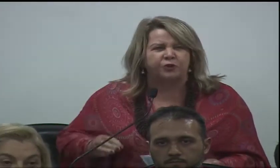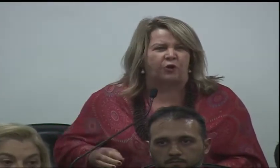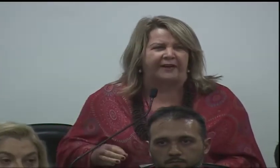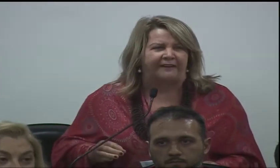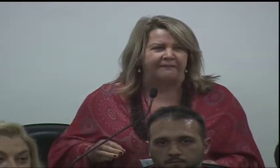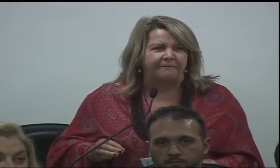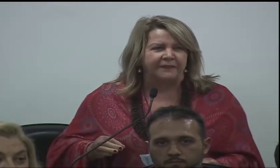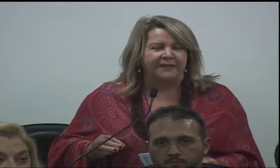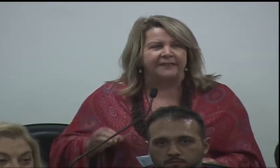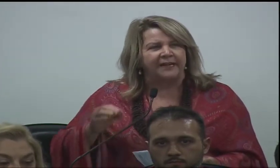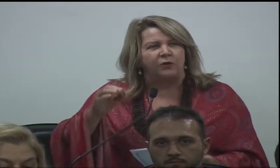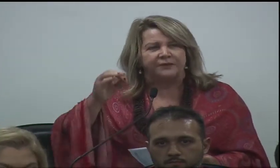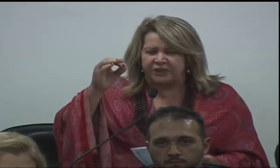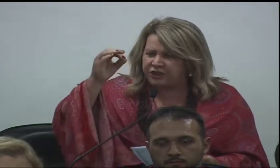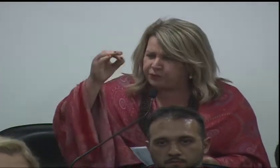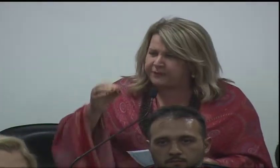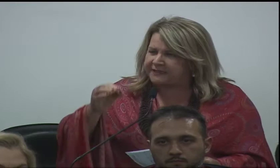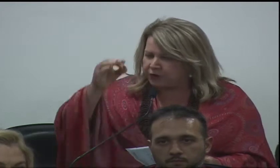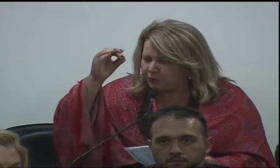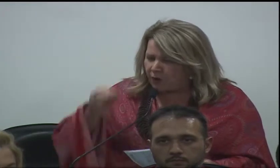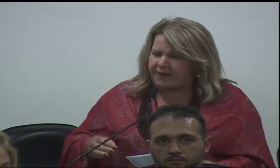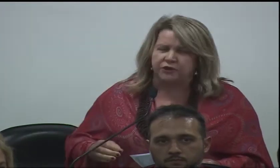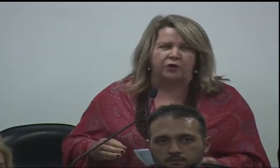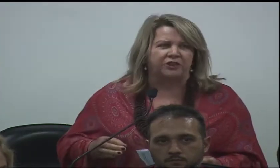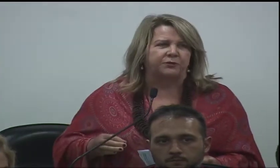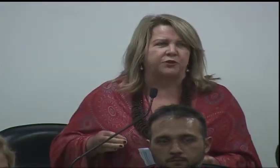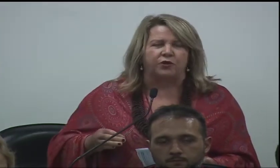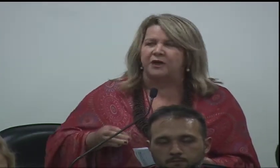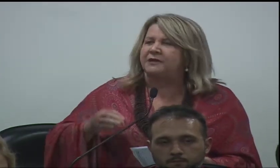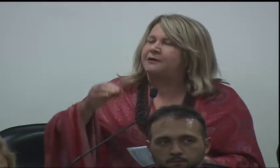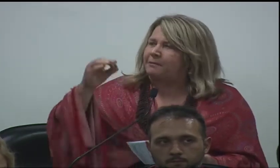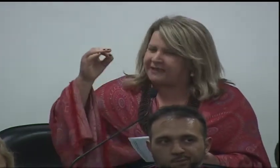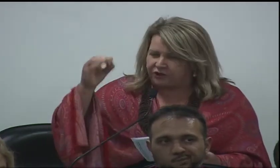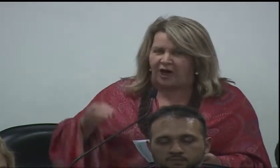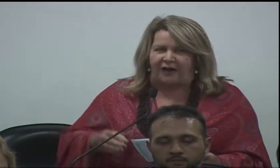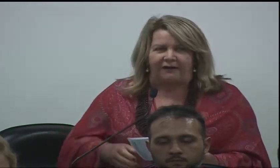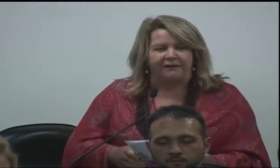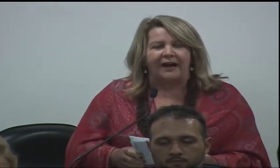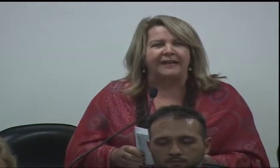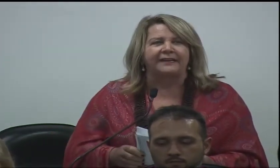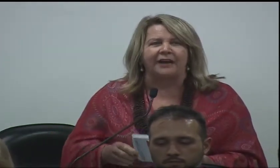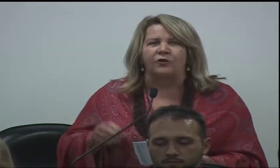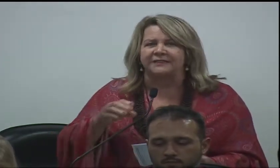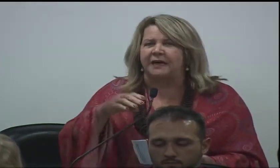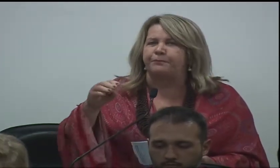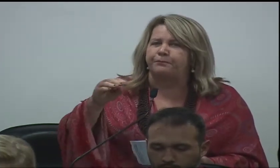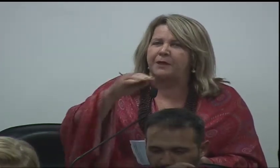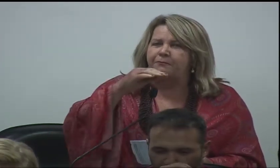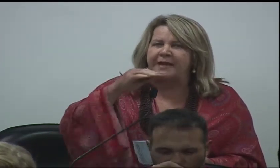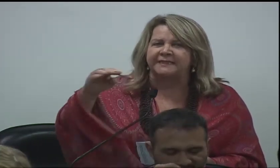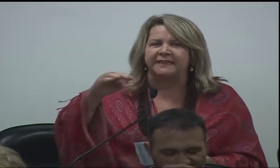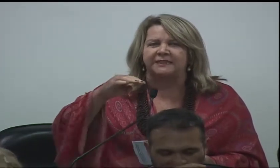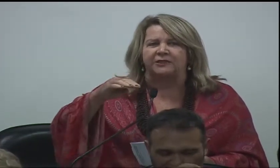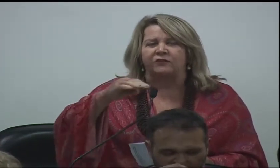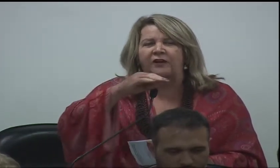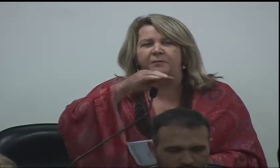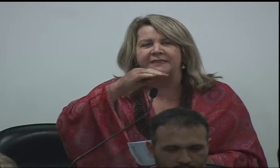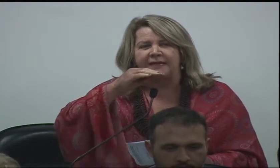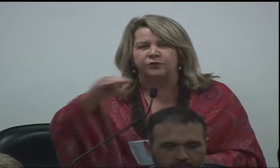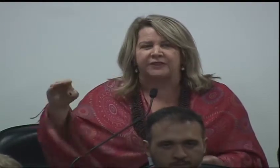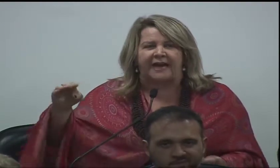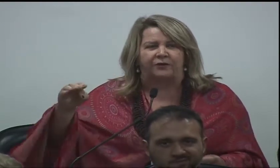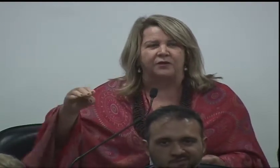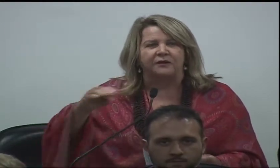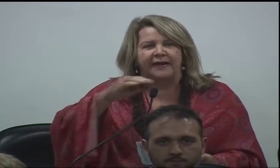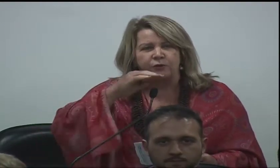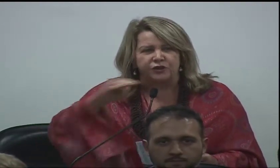que funciona. Então, desejo boa sorte para o senhor, mas aqui a coisa está, pense assim, vai começar